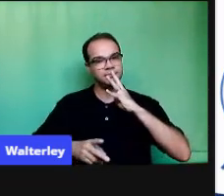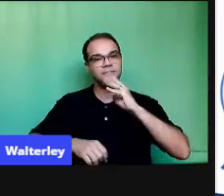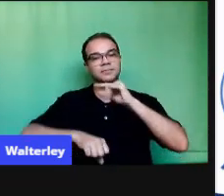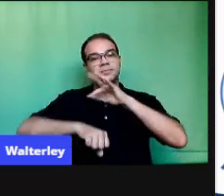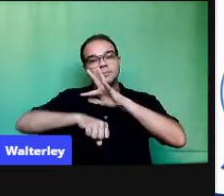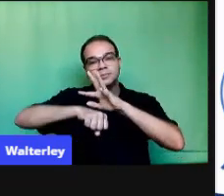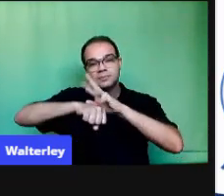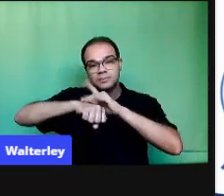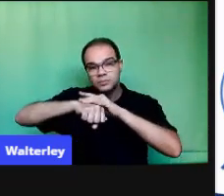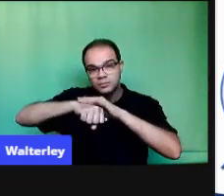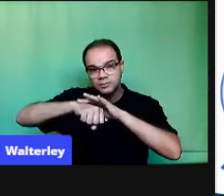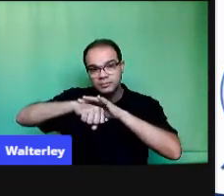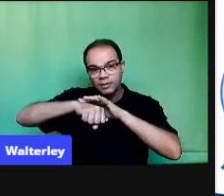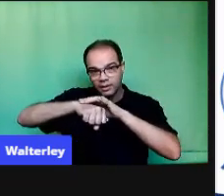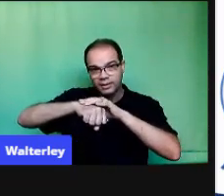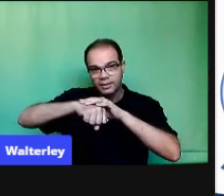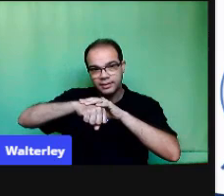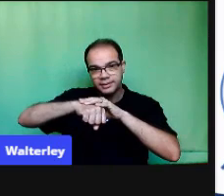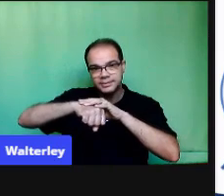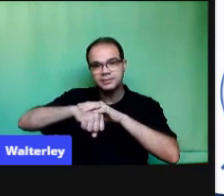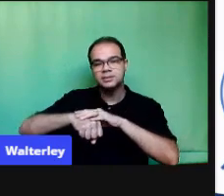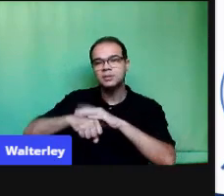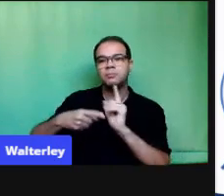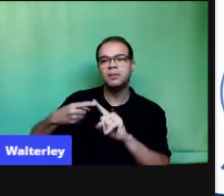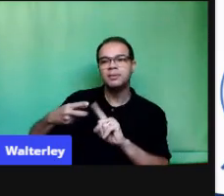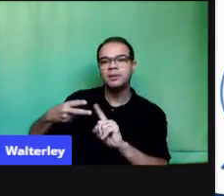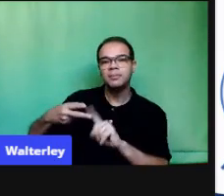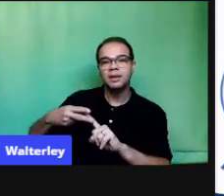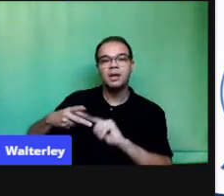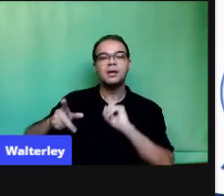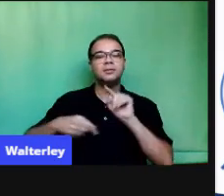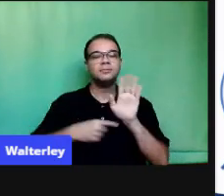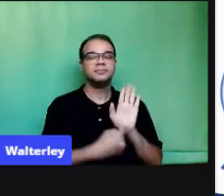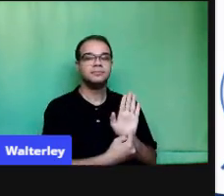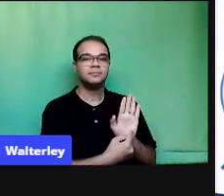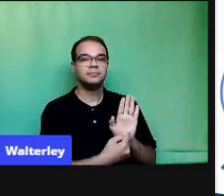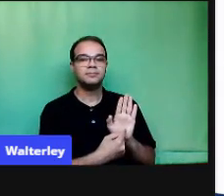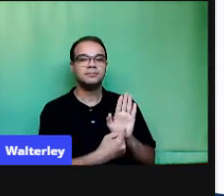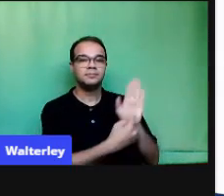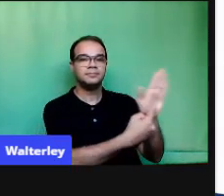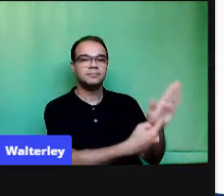essas metodologias possam ser empregadas de forma correta.